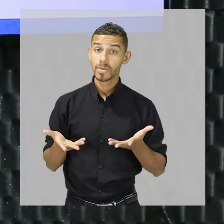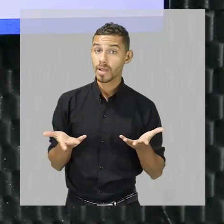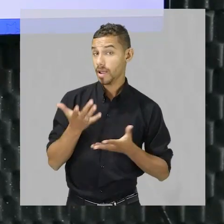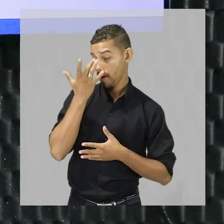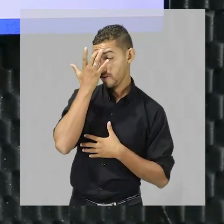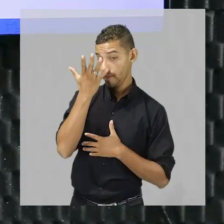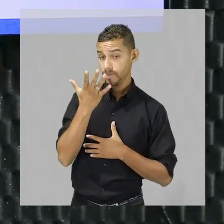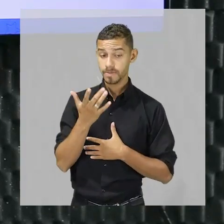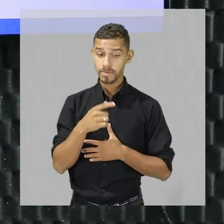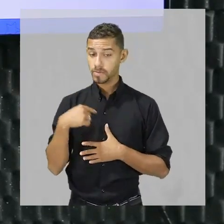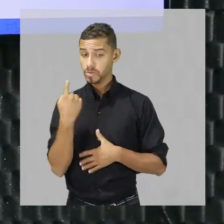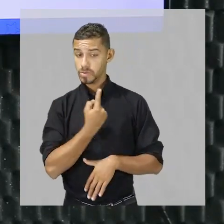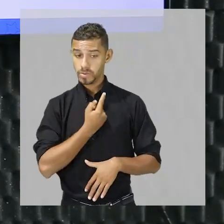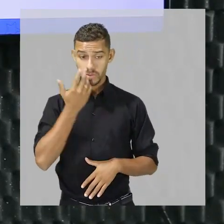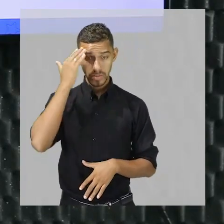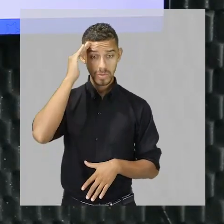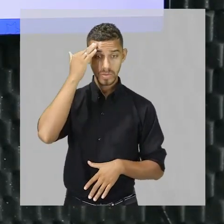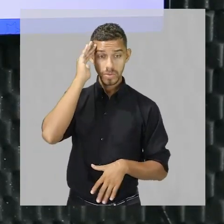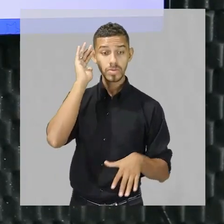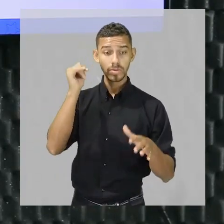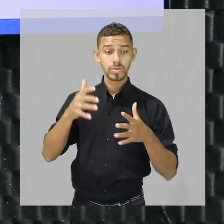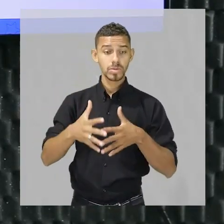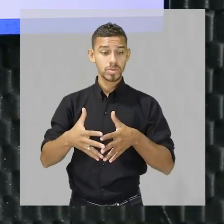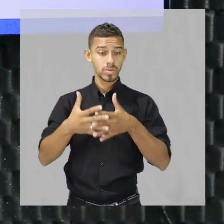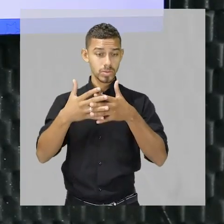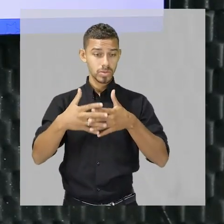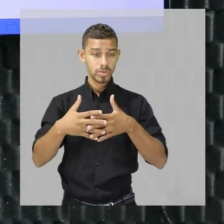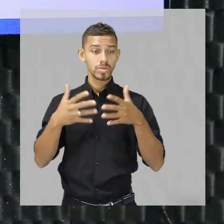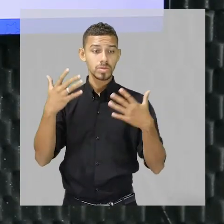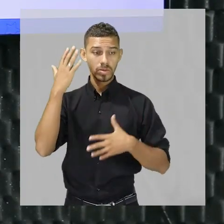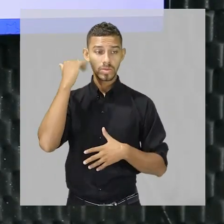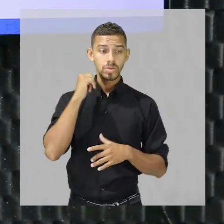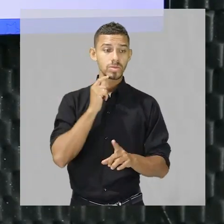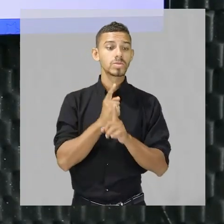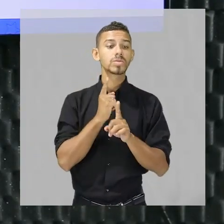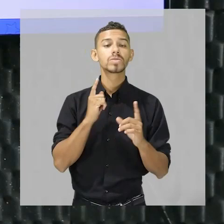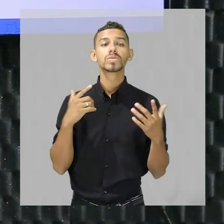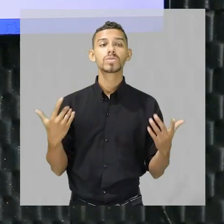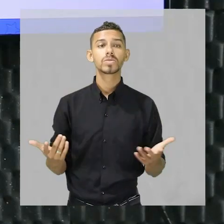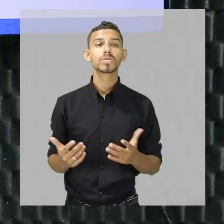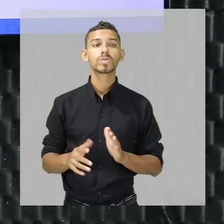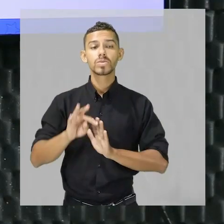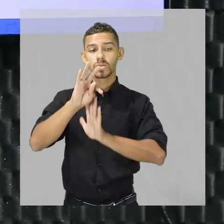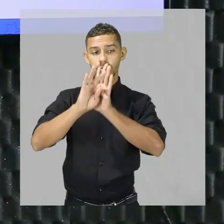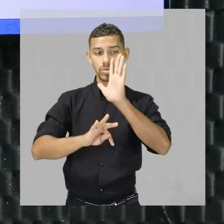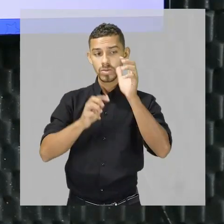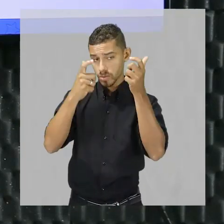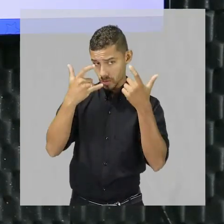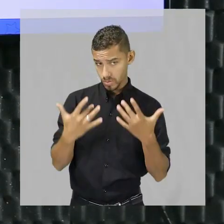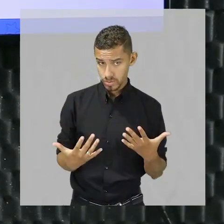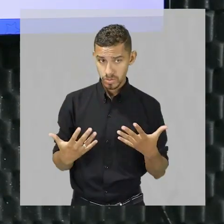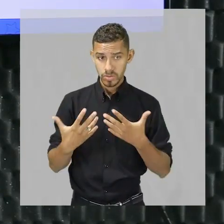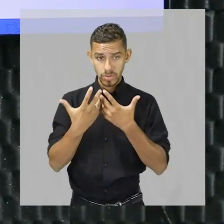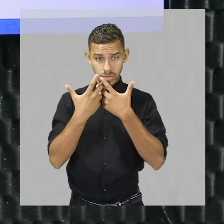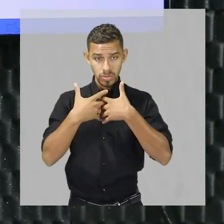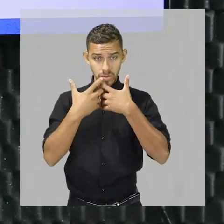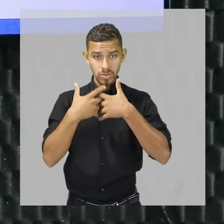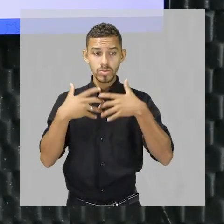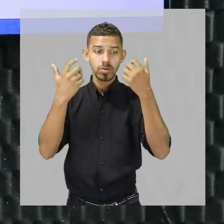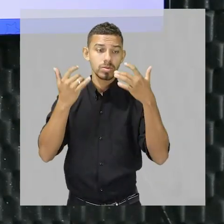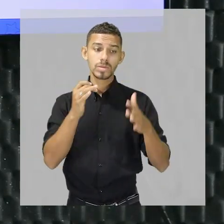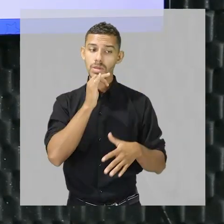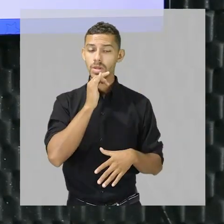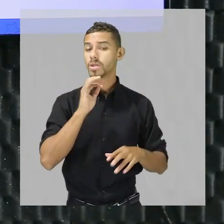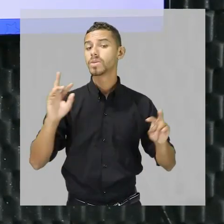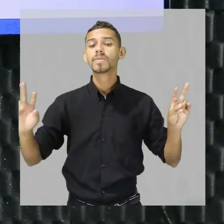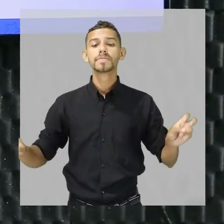fica fácil, né, pra gente entender. A gente já sabe qual é a confusão, a gente só precisa identificar, né? Então, o texto descreve uma confusão. Em relação